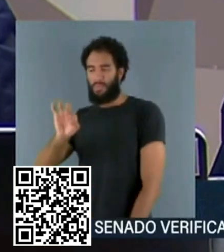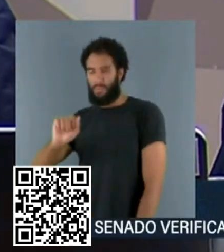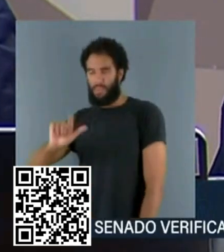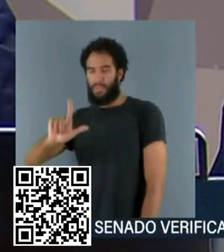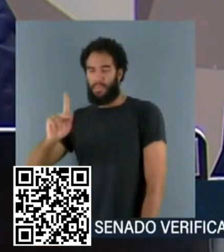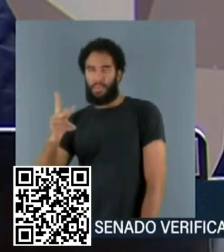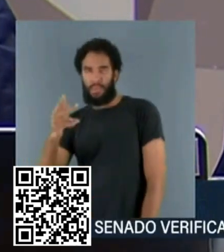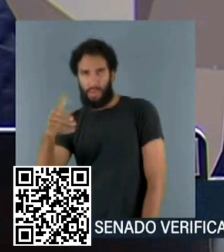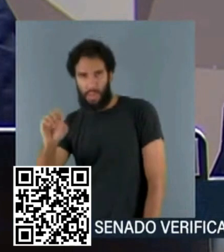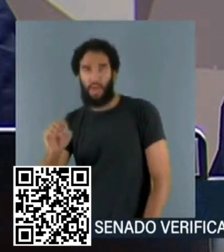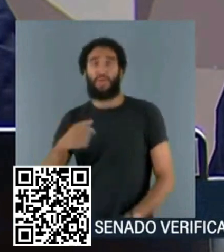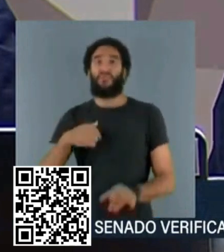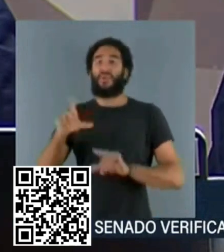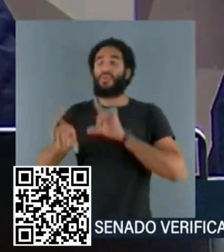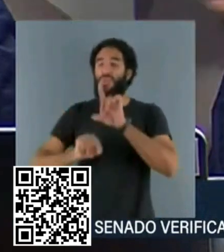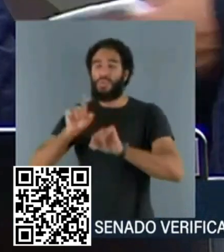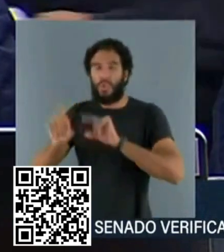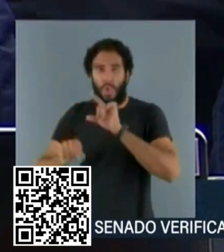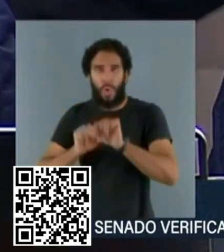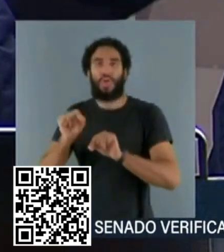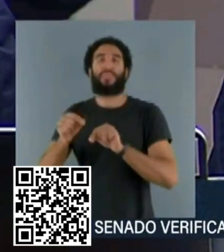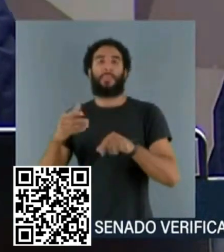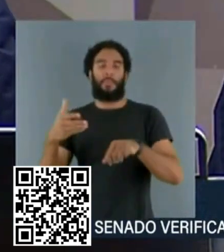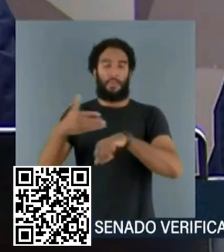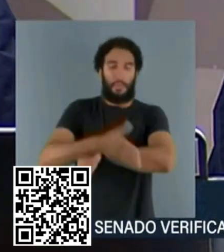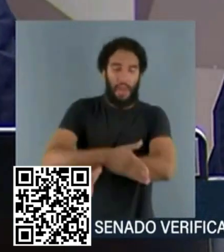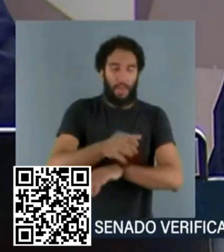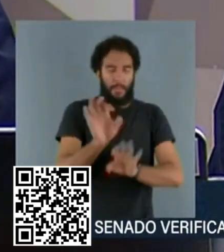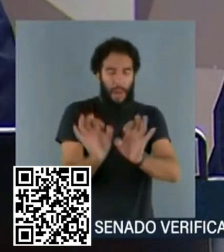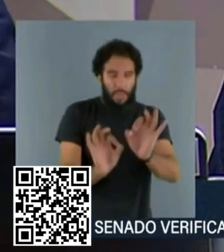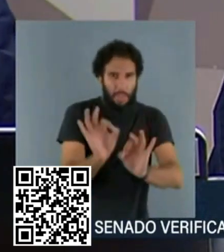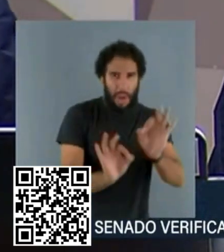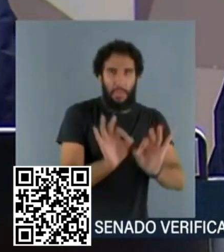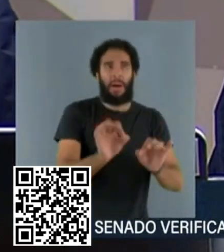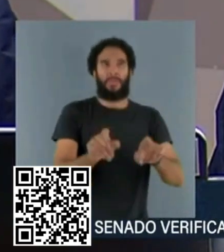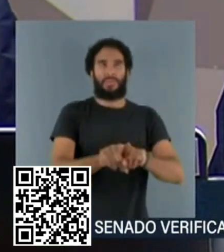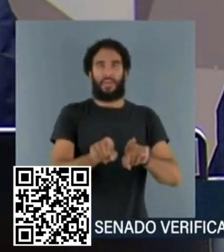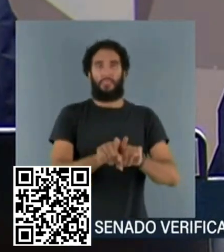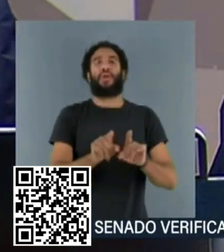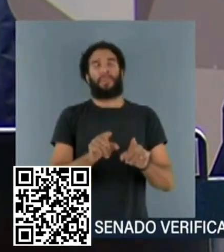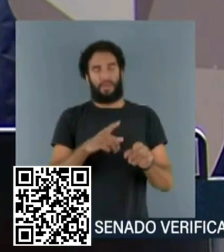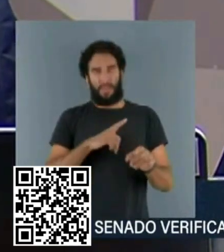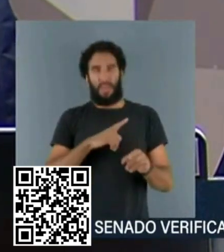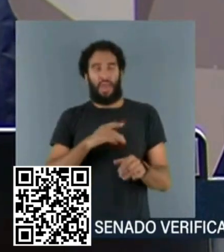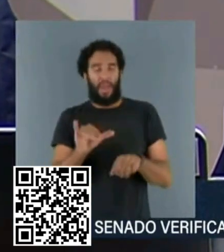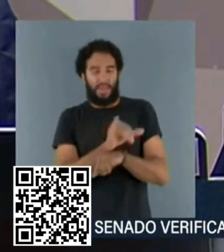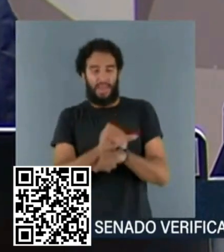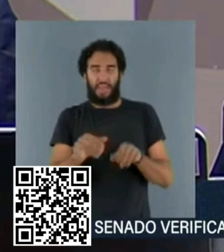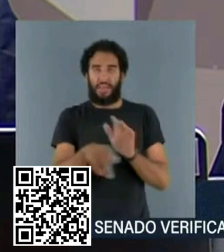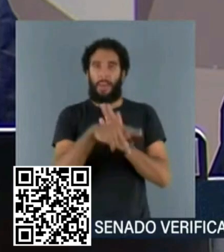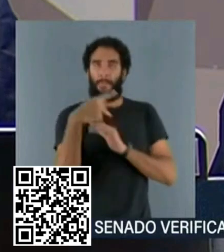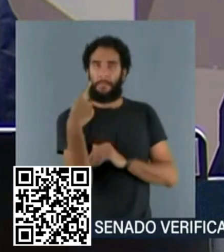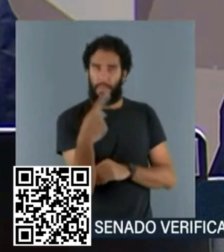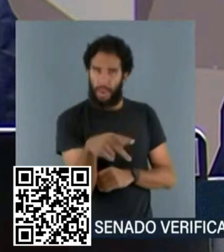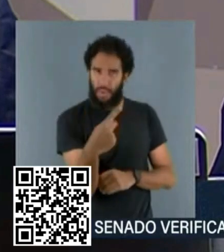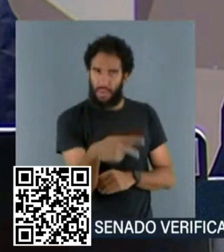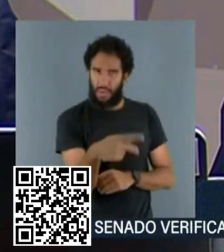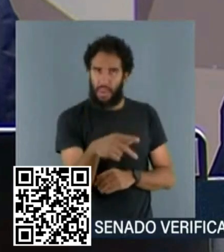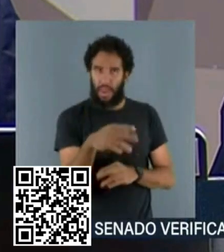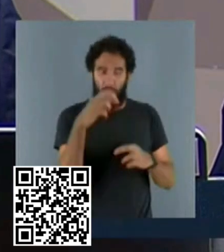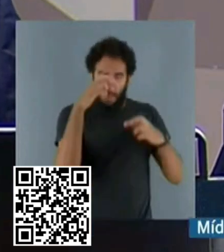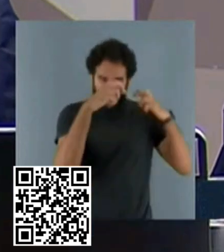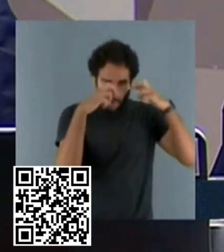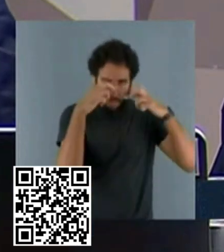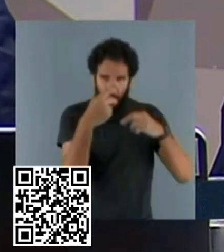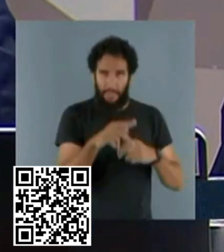pelo Departamento de Operações, participaram do planejamento e possuem as minúcias táticas daquela operação. O comandante-geral